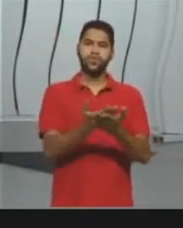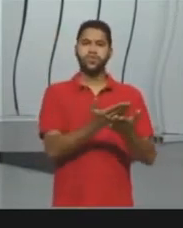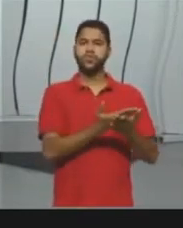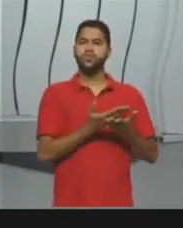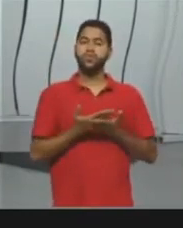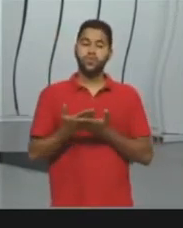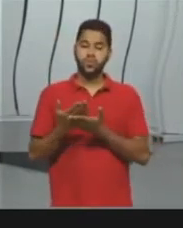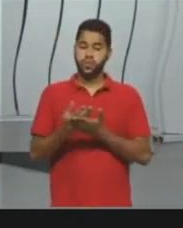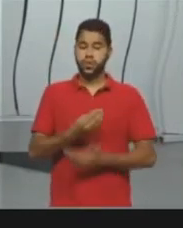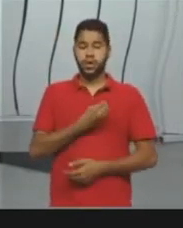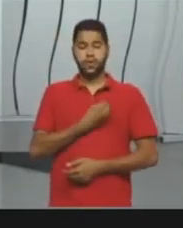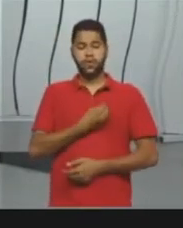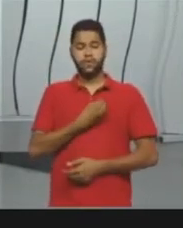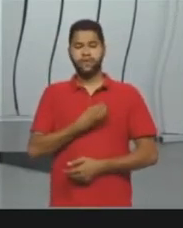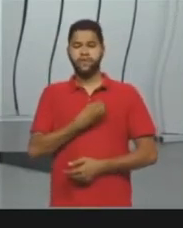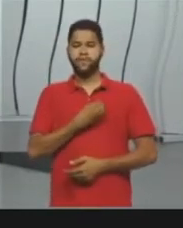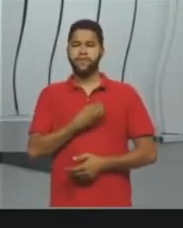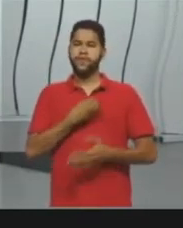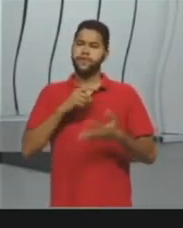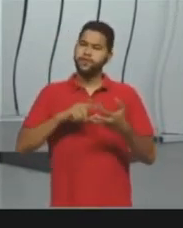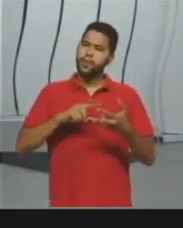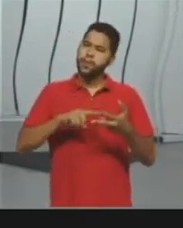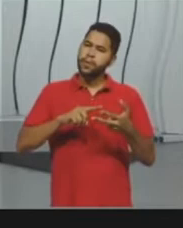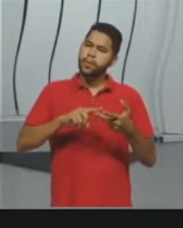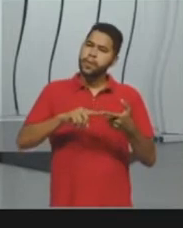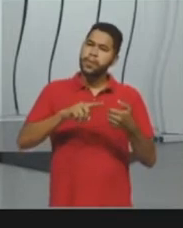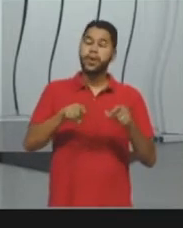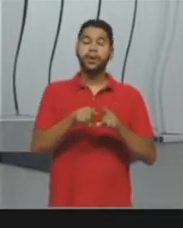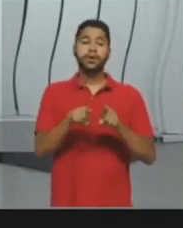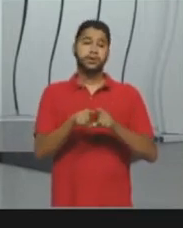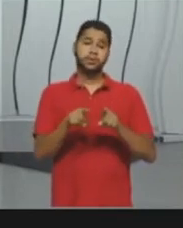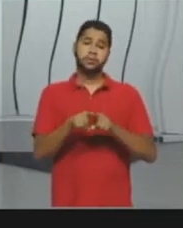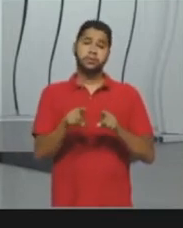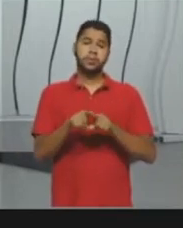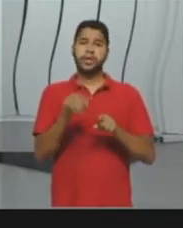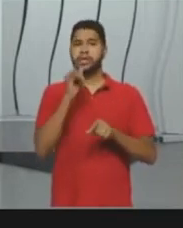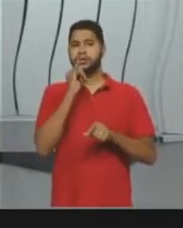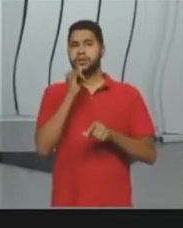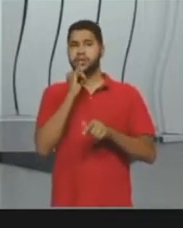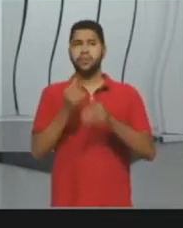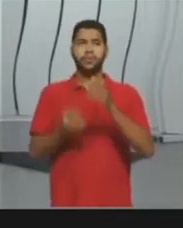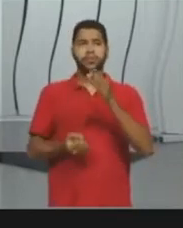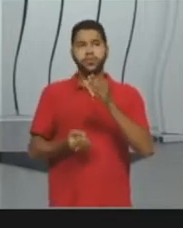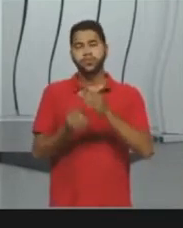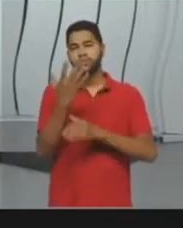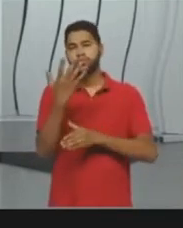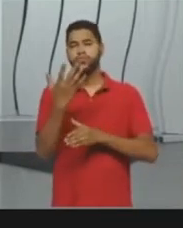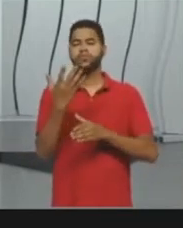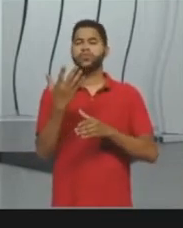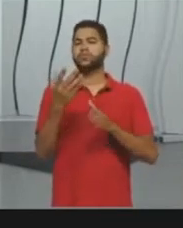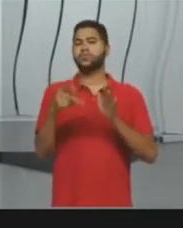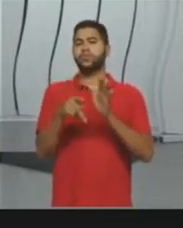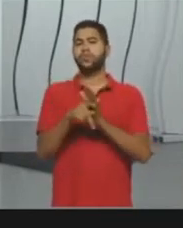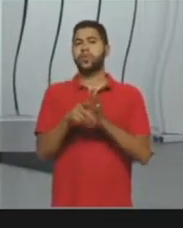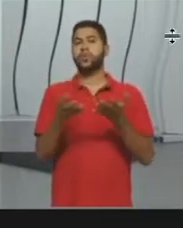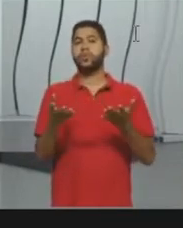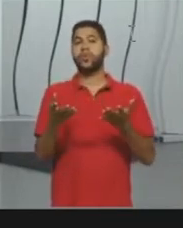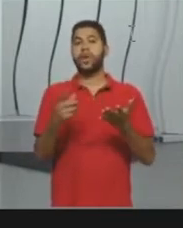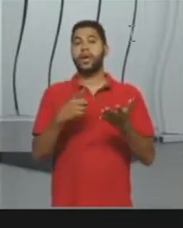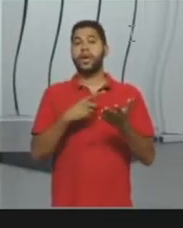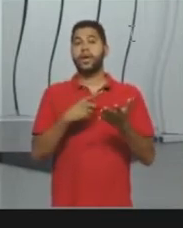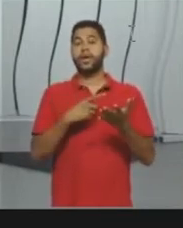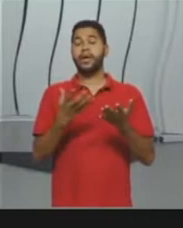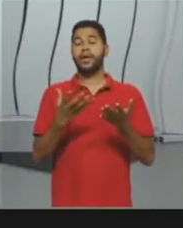vivos ou quando você precisar desses seres vivos para uma produção de medicamentos, para extrair, por exemplo, um veneno